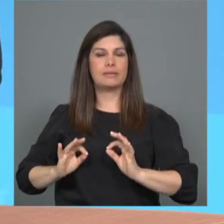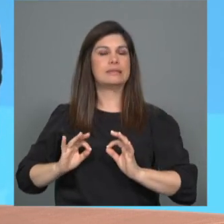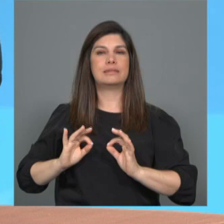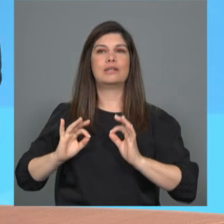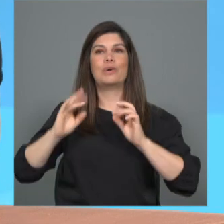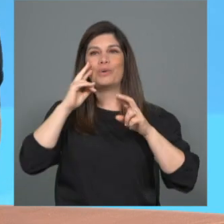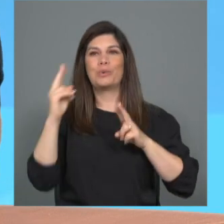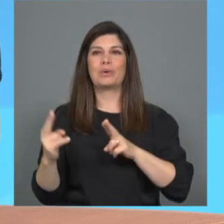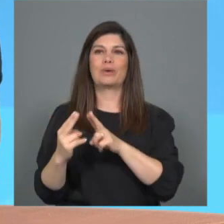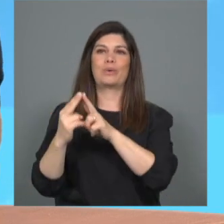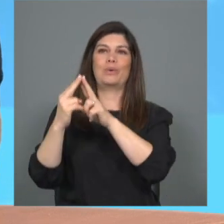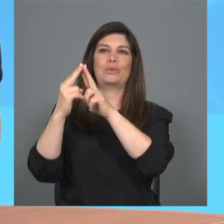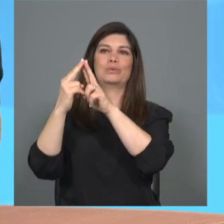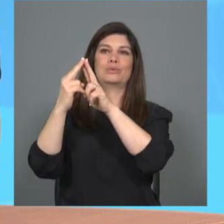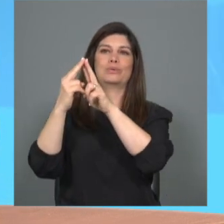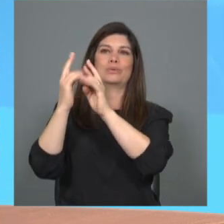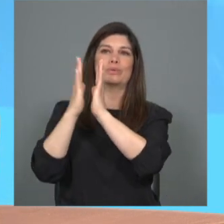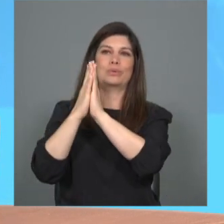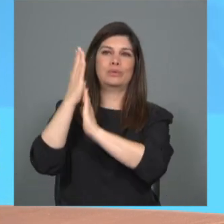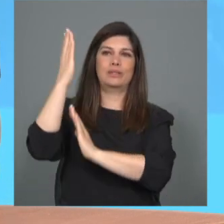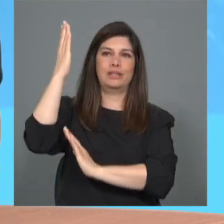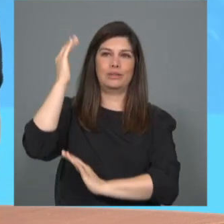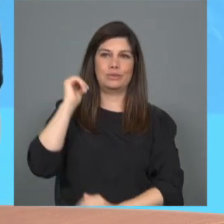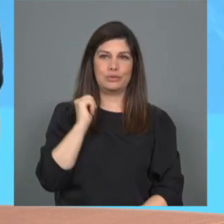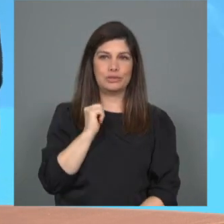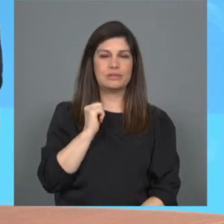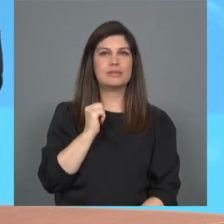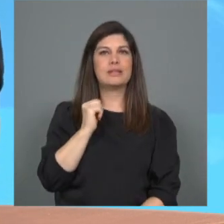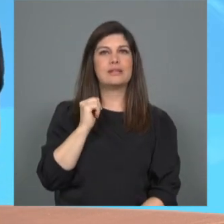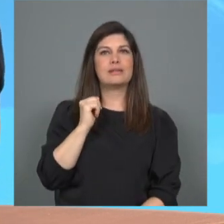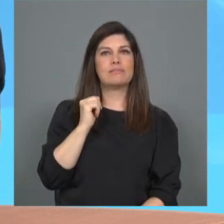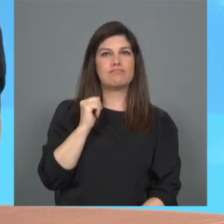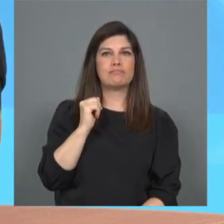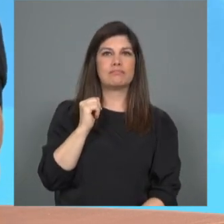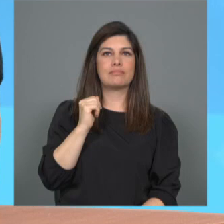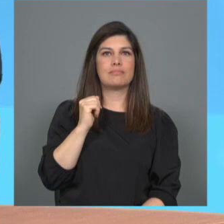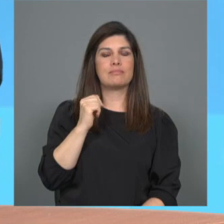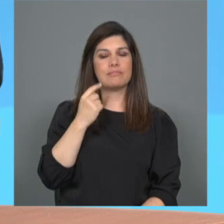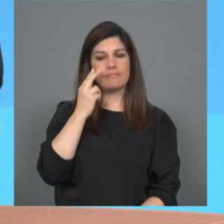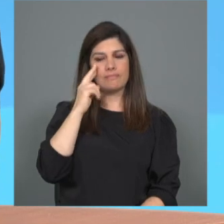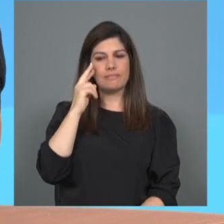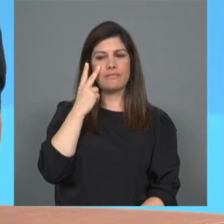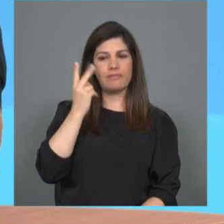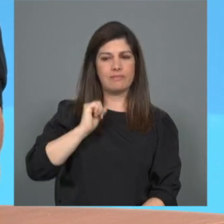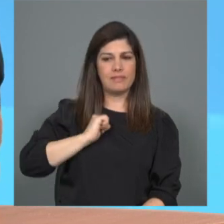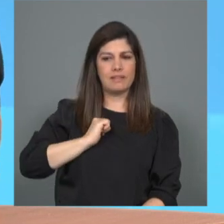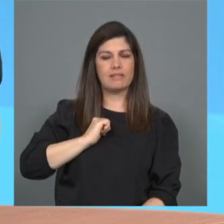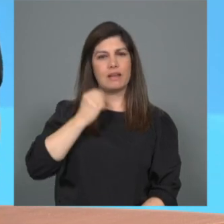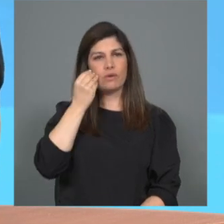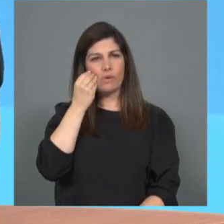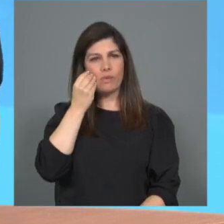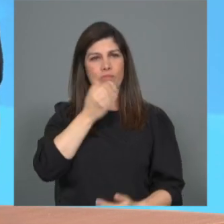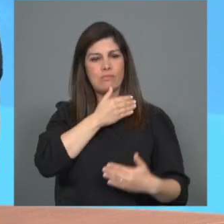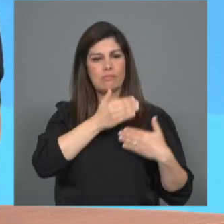Deus. De estarmos vigilantes para ver como é que anda a nossa vida, num sentido também moral, no sentido das